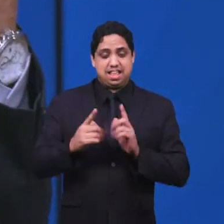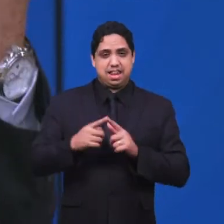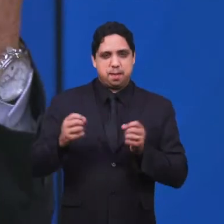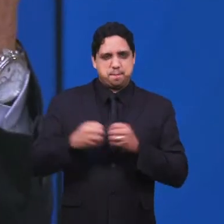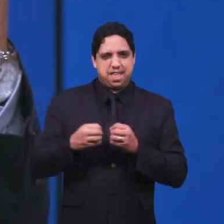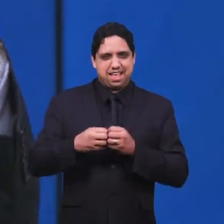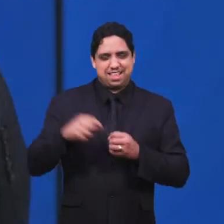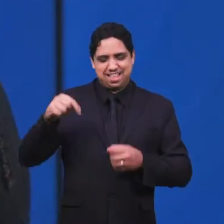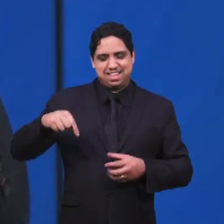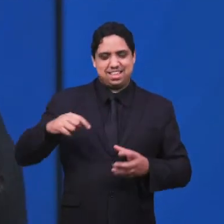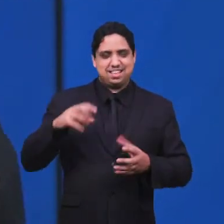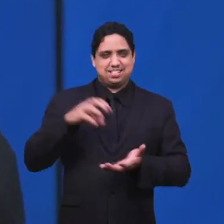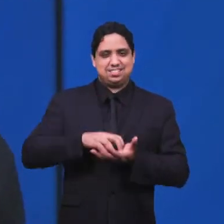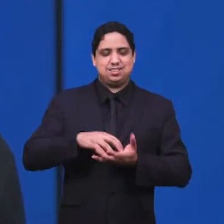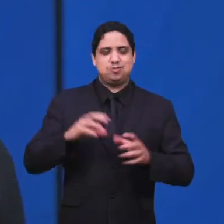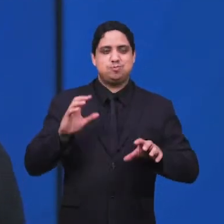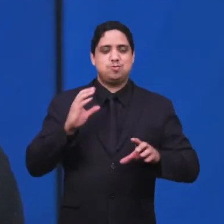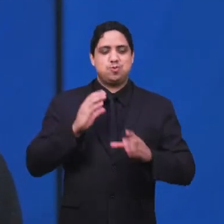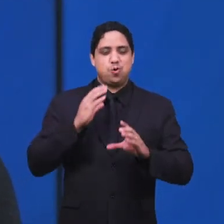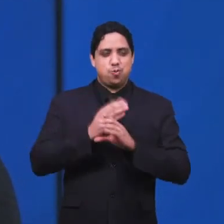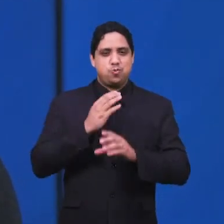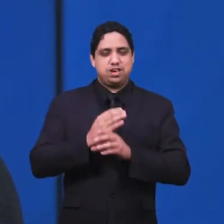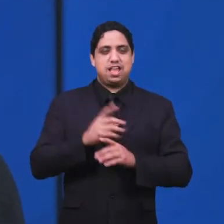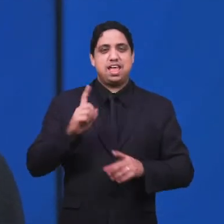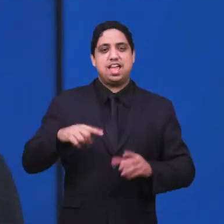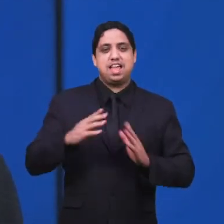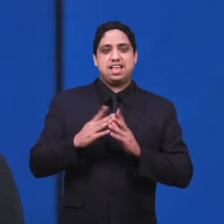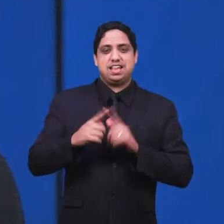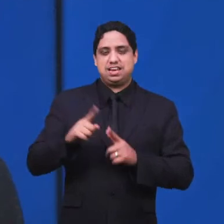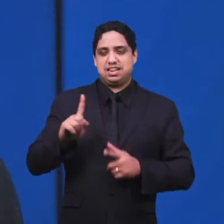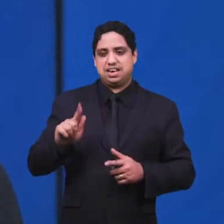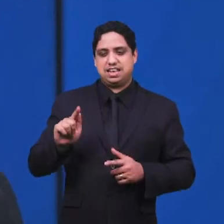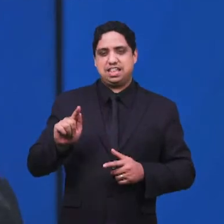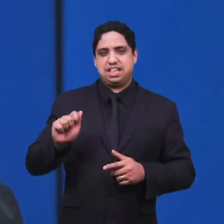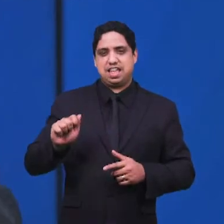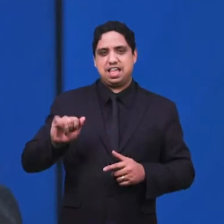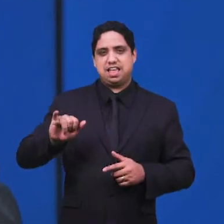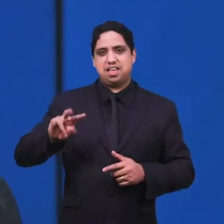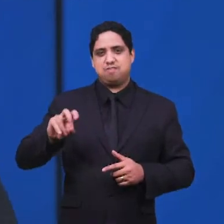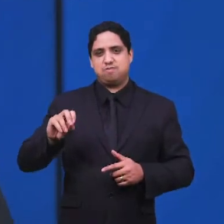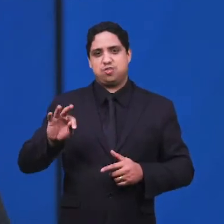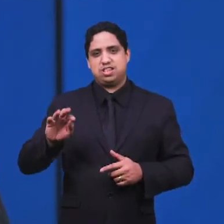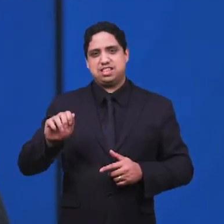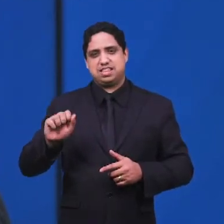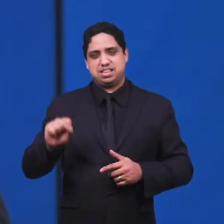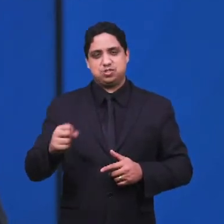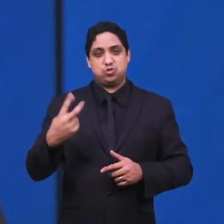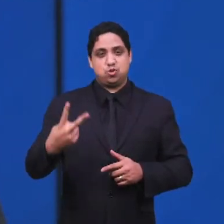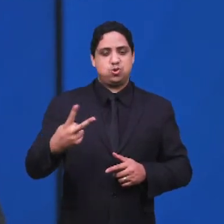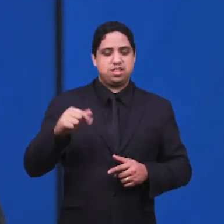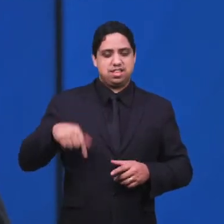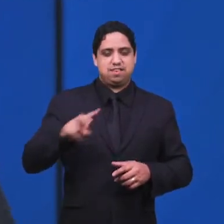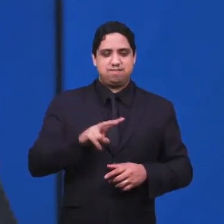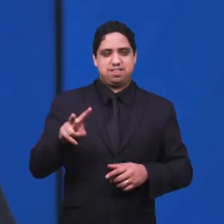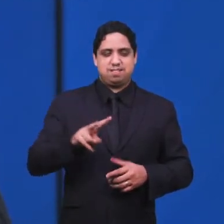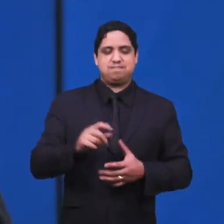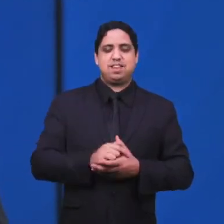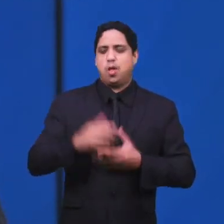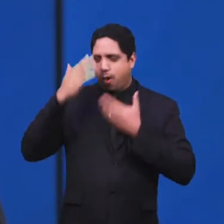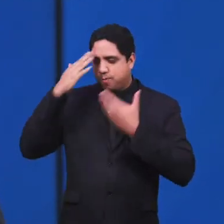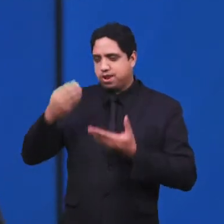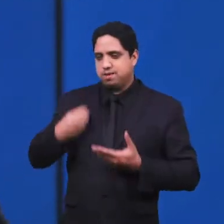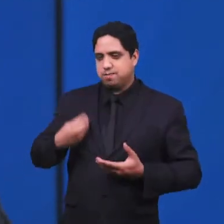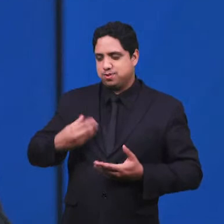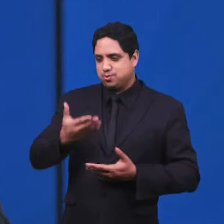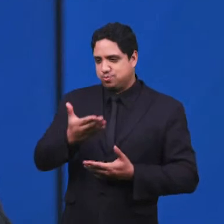próxima daqui, do nosso central de comunicações, que é a igreja de Gaivotas 2, aqui em Vila Velha, no estado do Espírito Santo. Muito obrigado